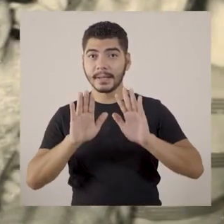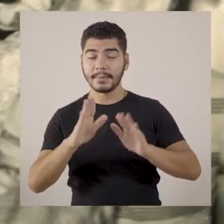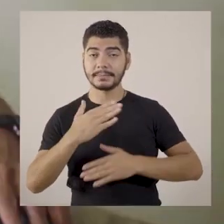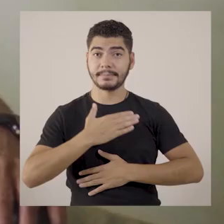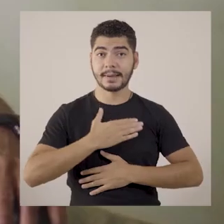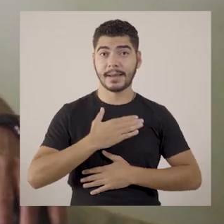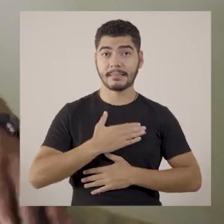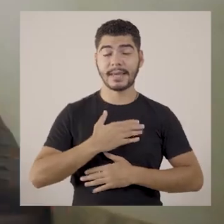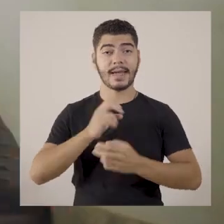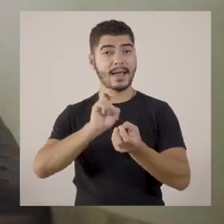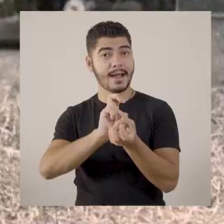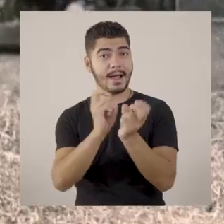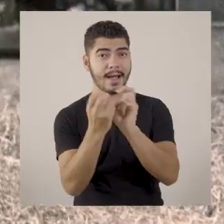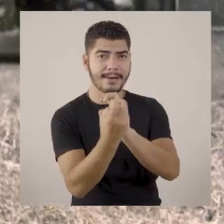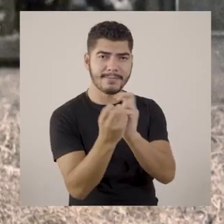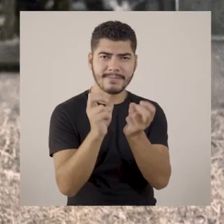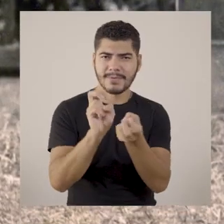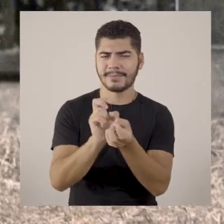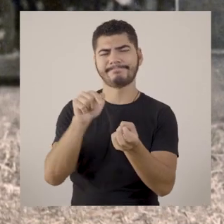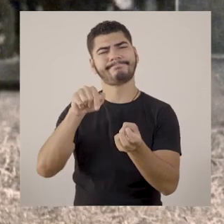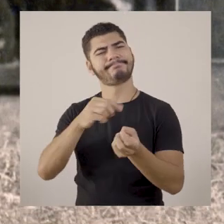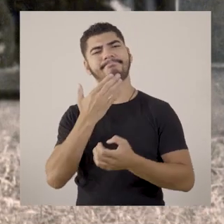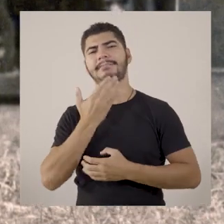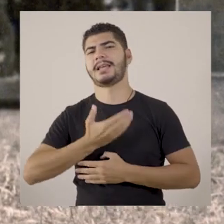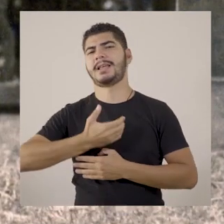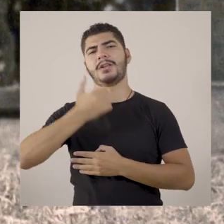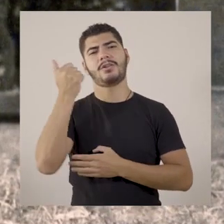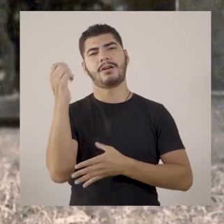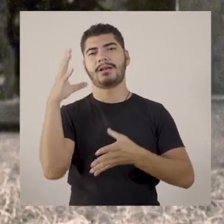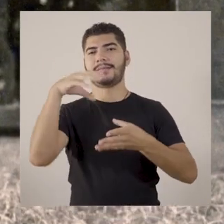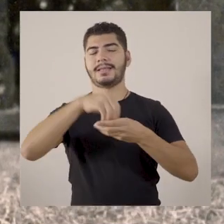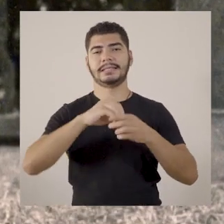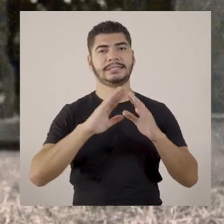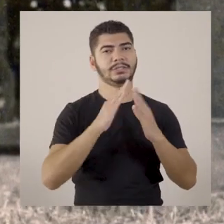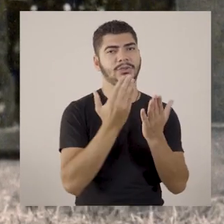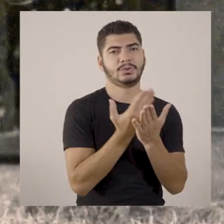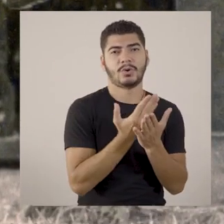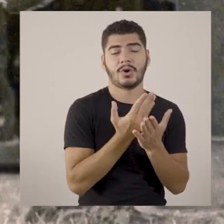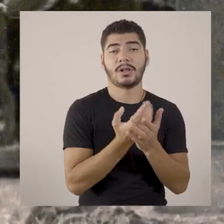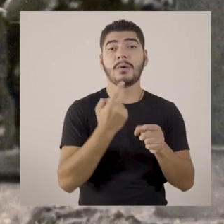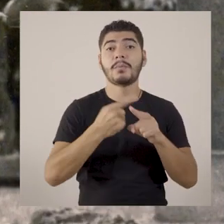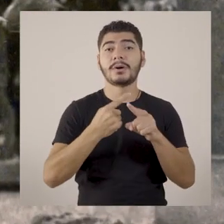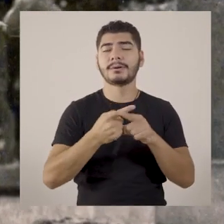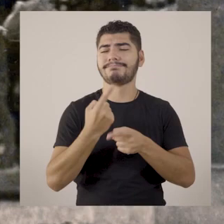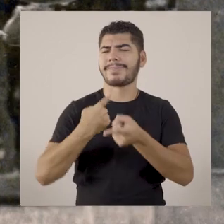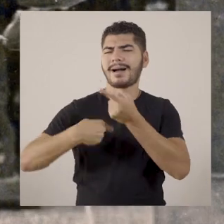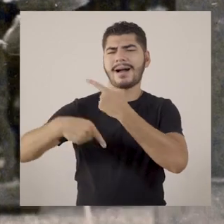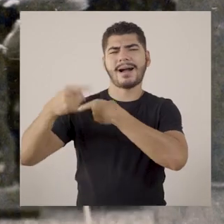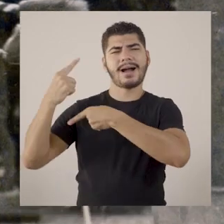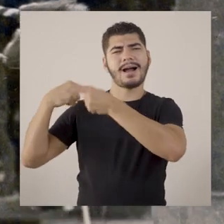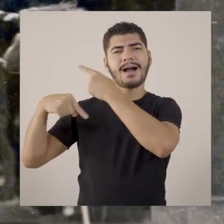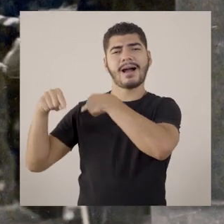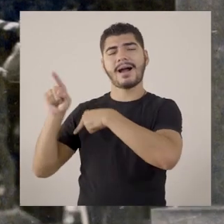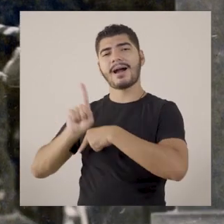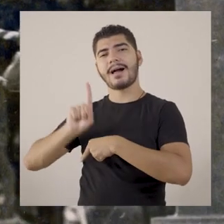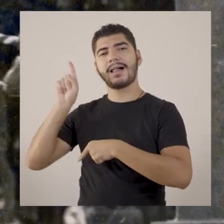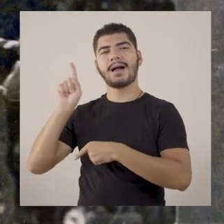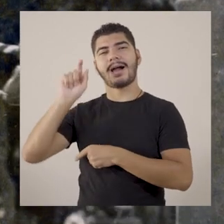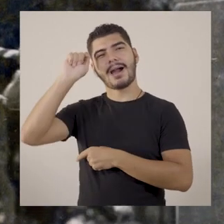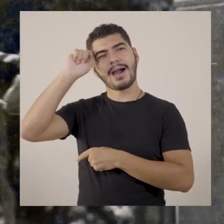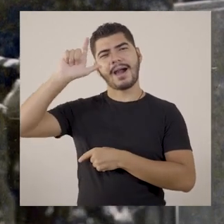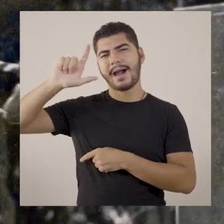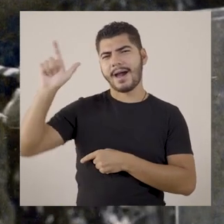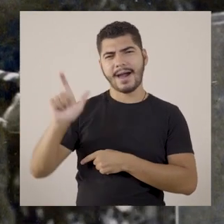Mas para mim, a capoeira em si é a melhor coisa que uma escola tem, porque ela resgata aquilo nosso que veio da